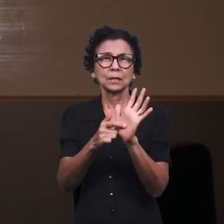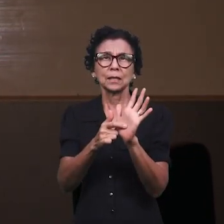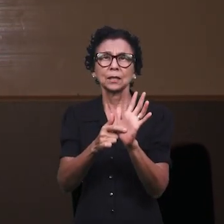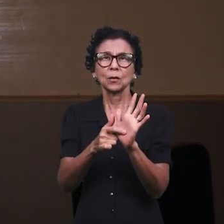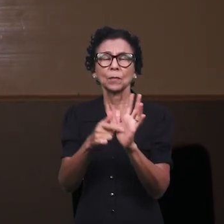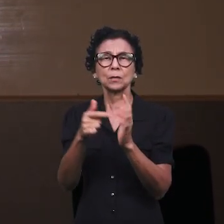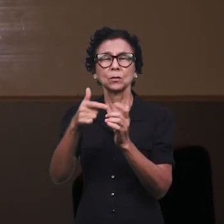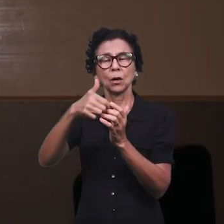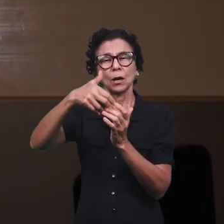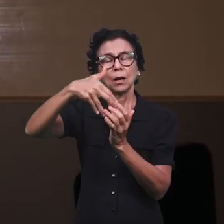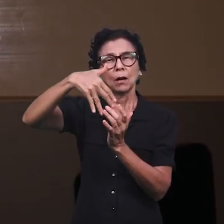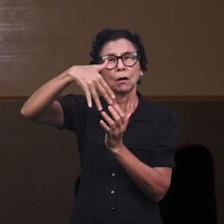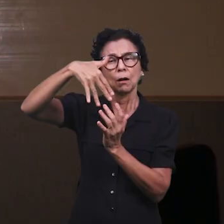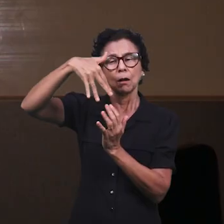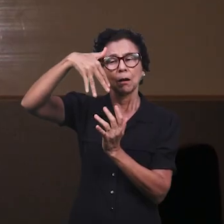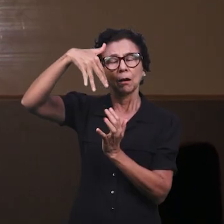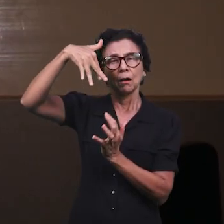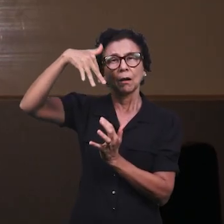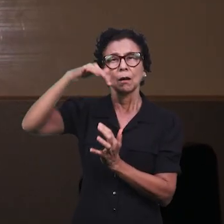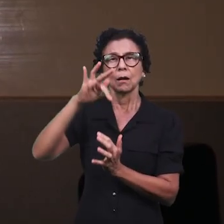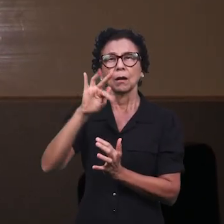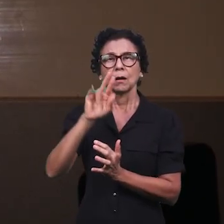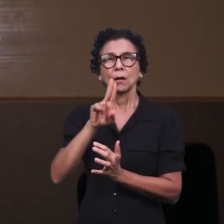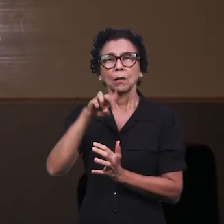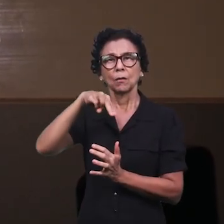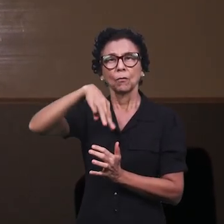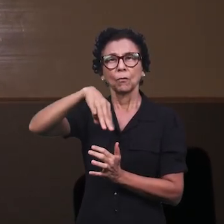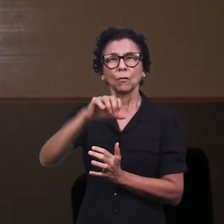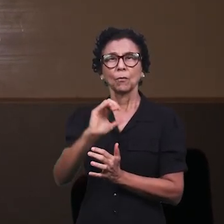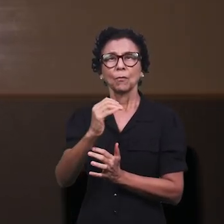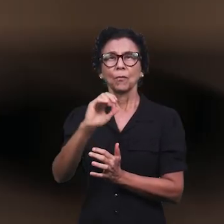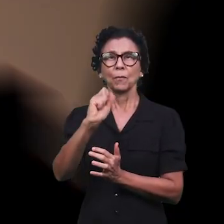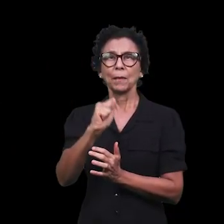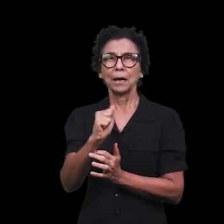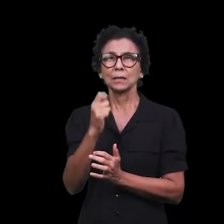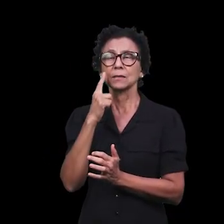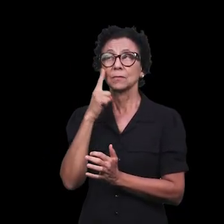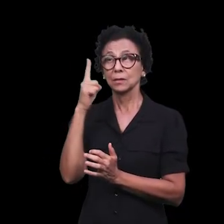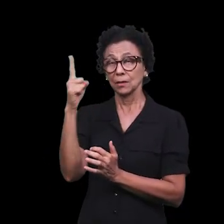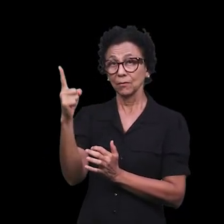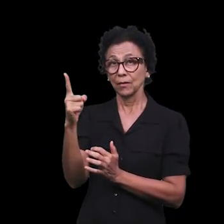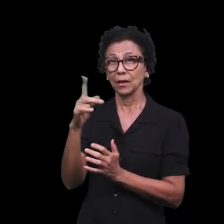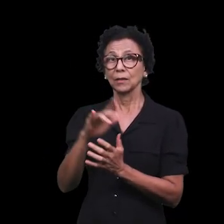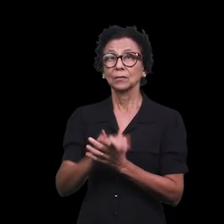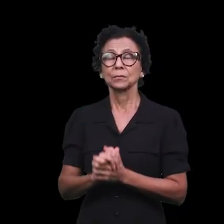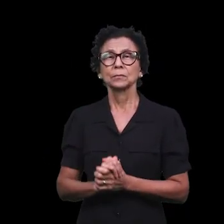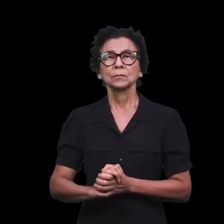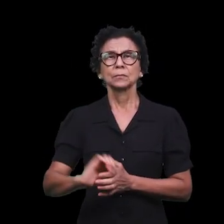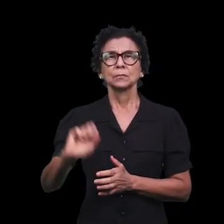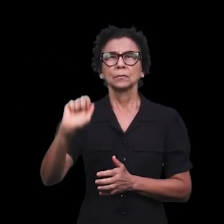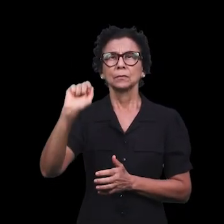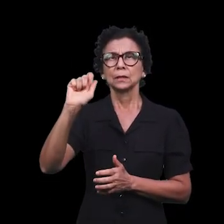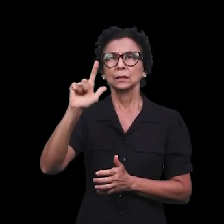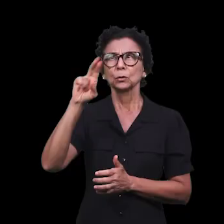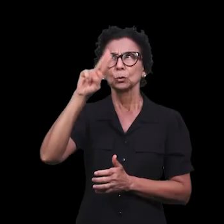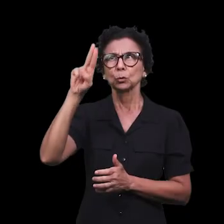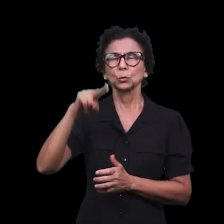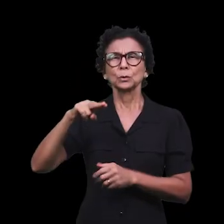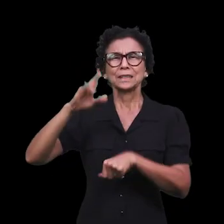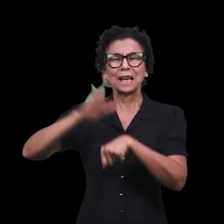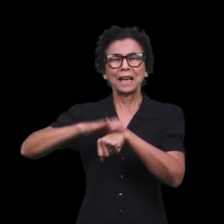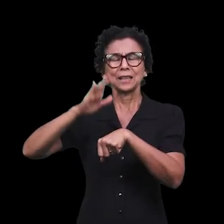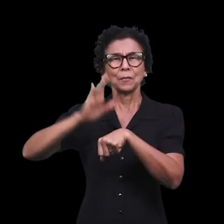fumaça gerada por causa dos gases que estão sendo queimados aqui, mas não aparece a sombra do fogo. Legal isso? Porque a